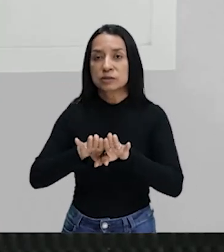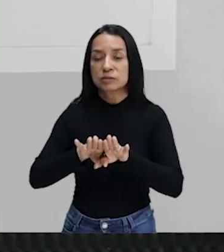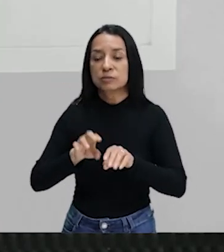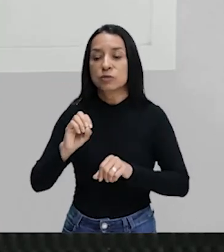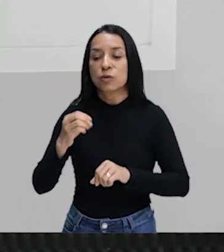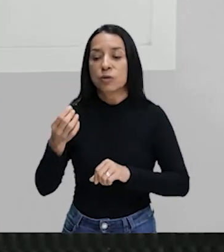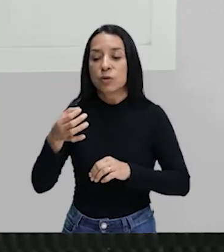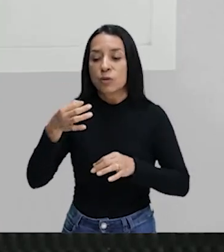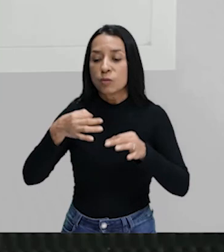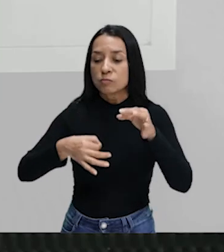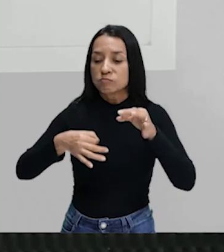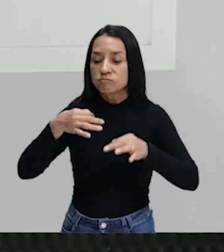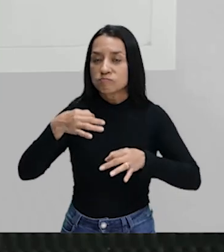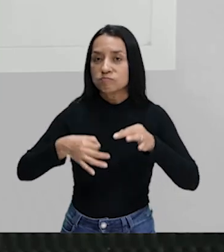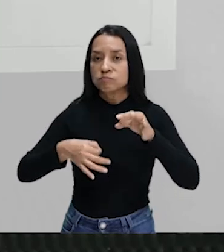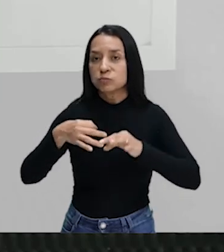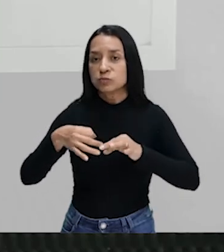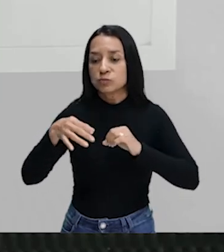justo meio.